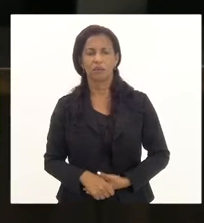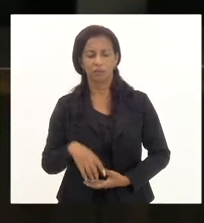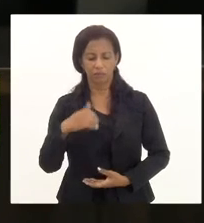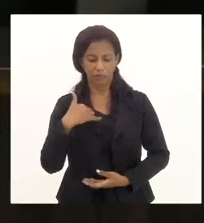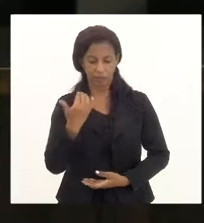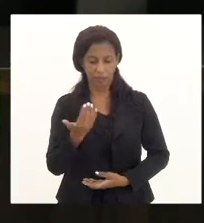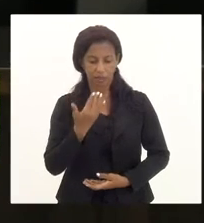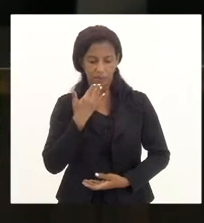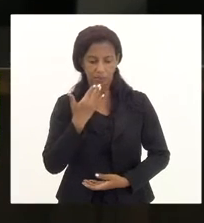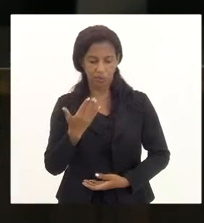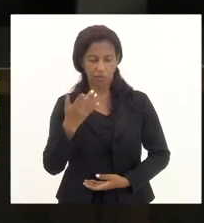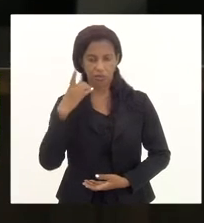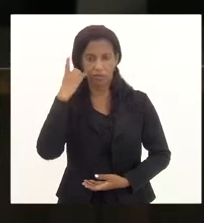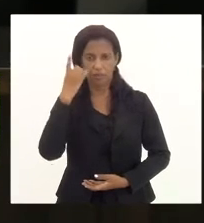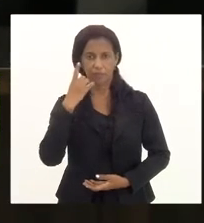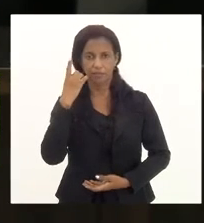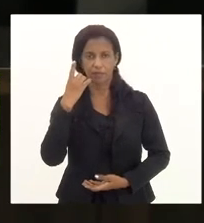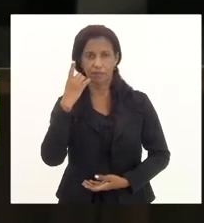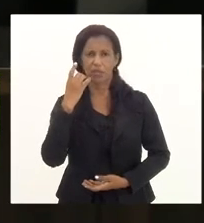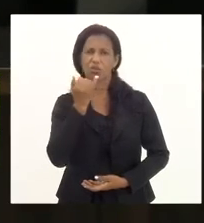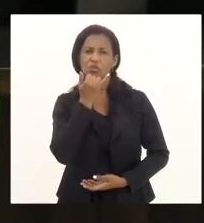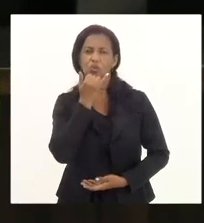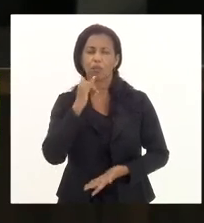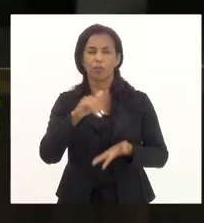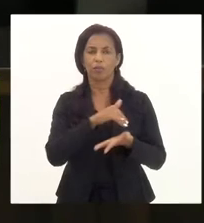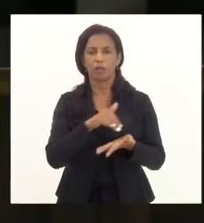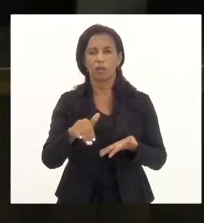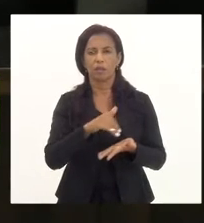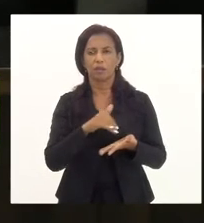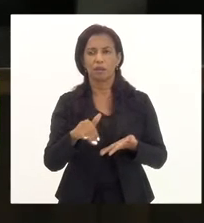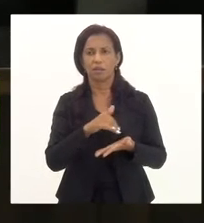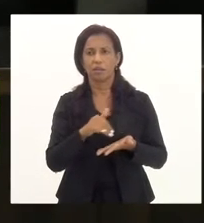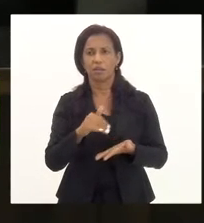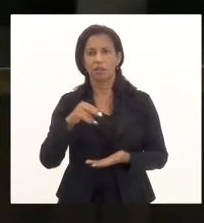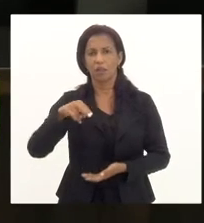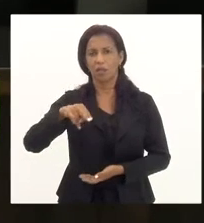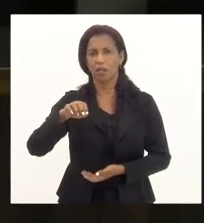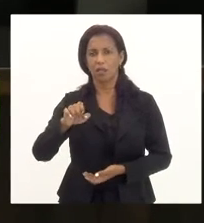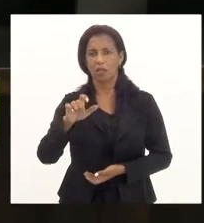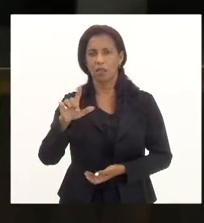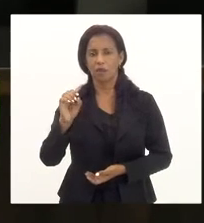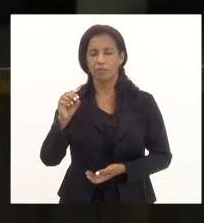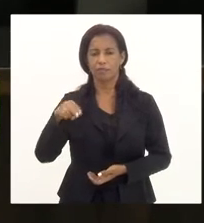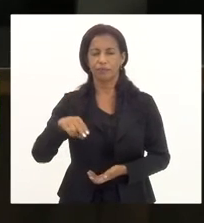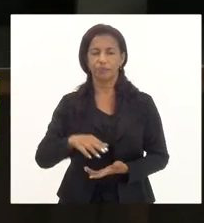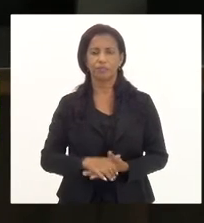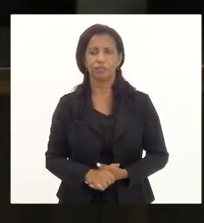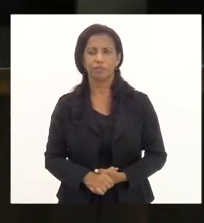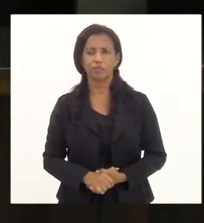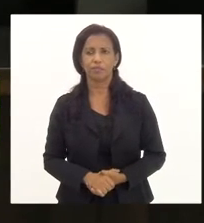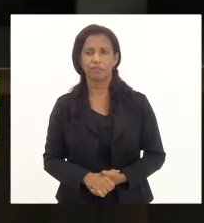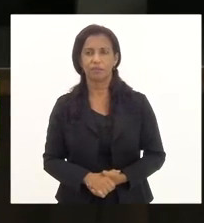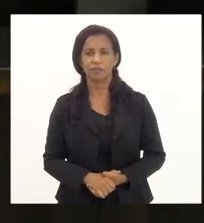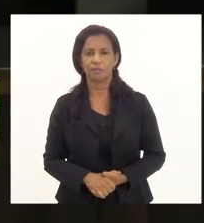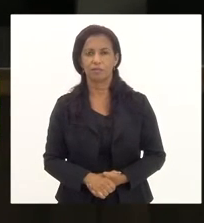pedir aqui o deputado secretário Nelson Rocha